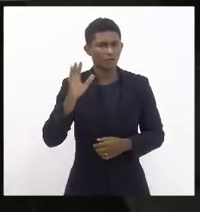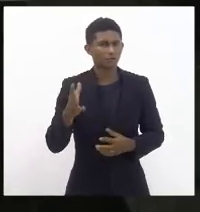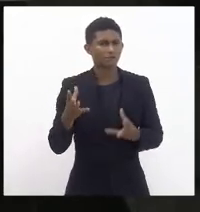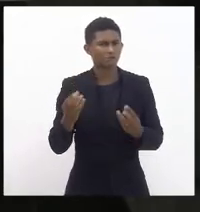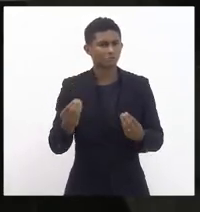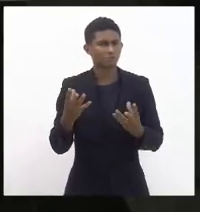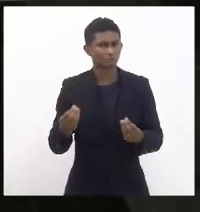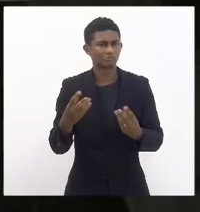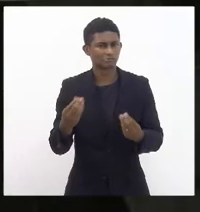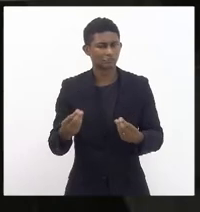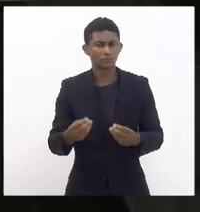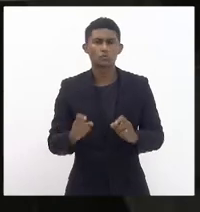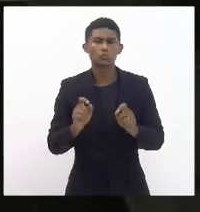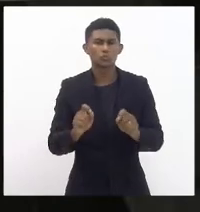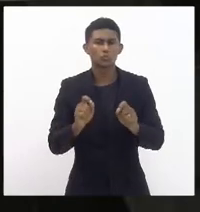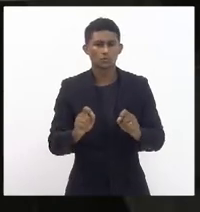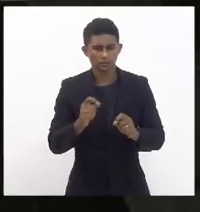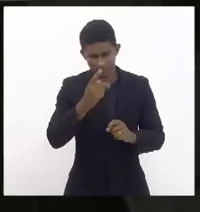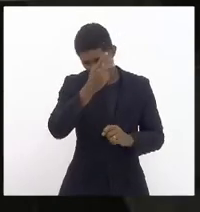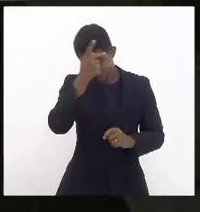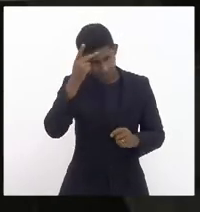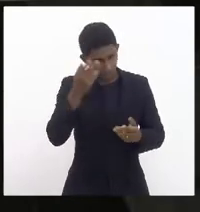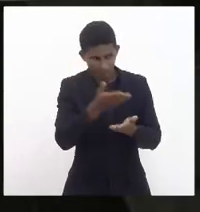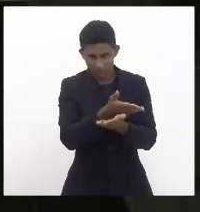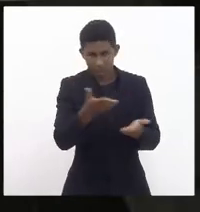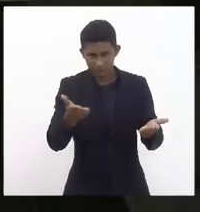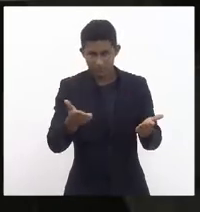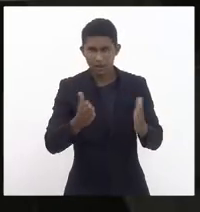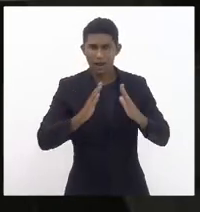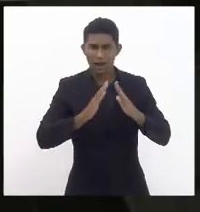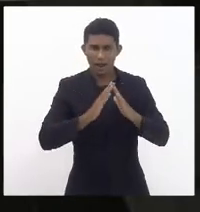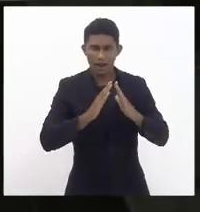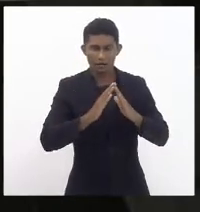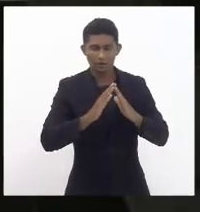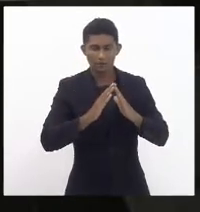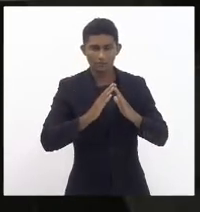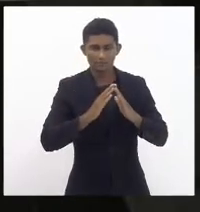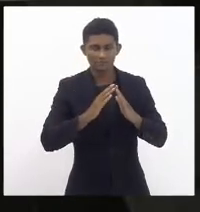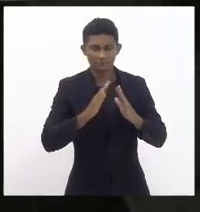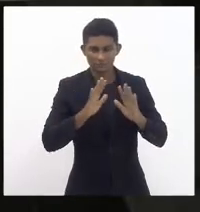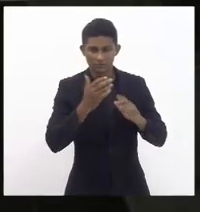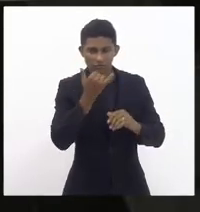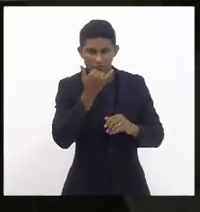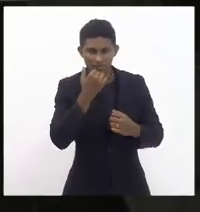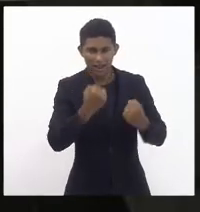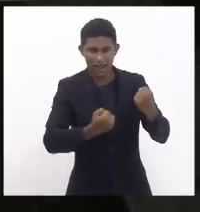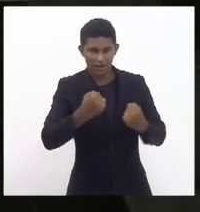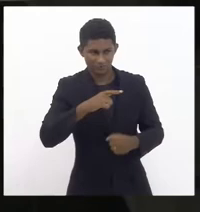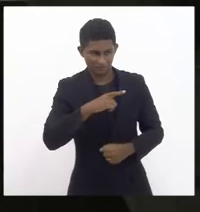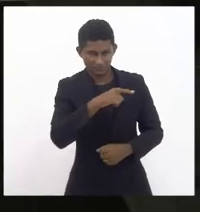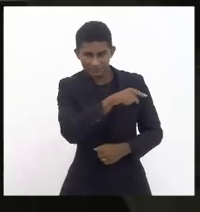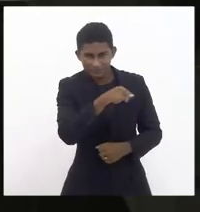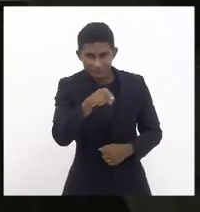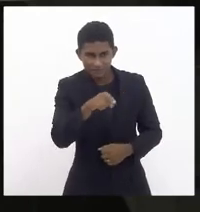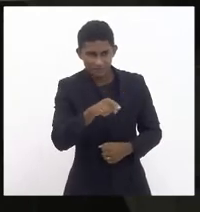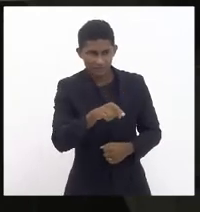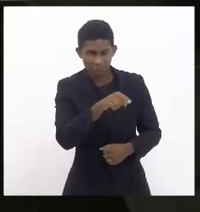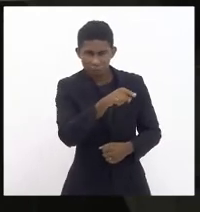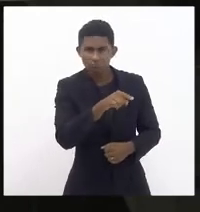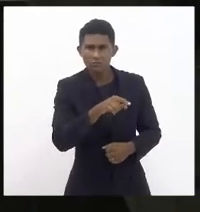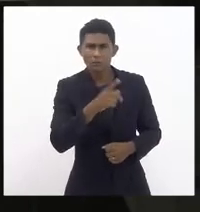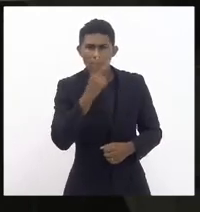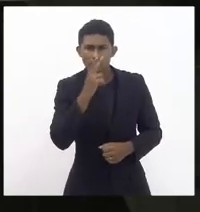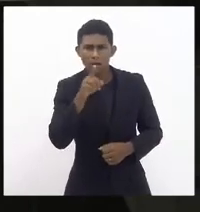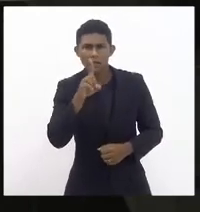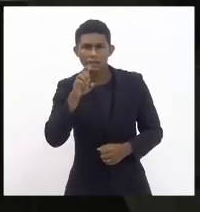aos proprietários e motoristas de veículos que precisam do